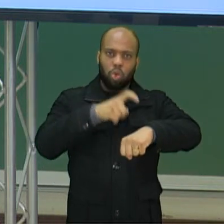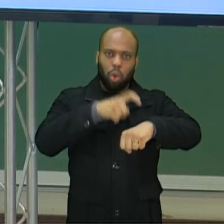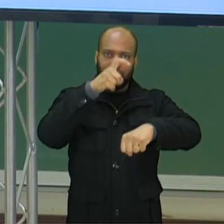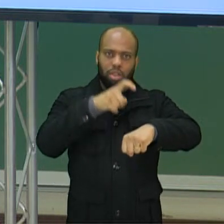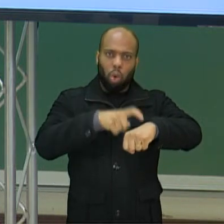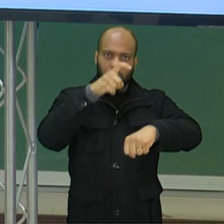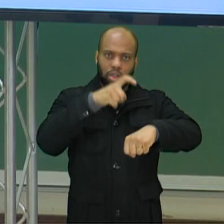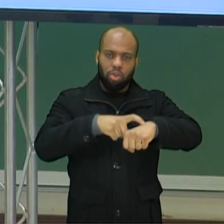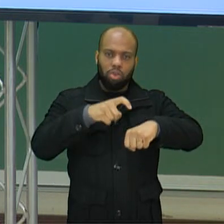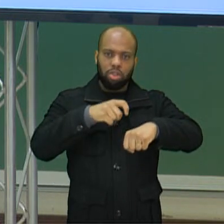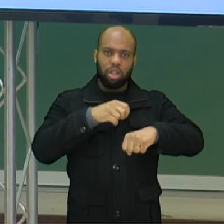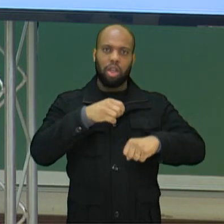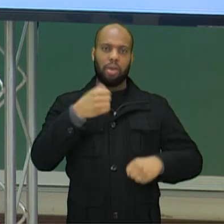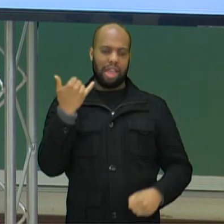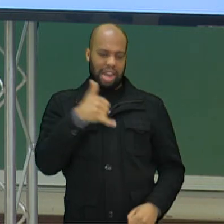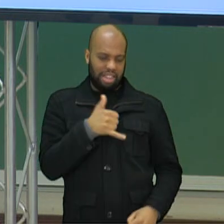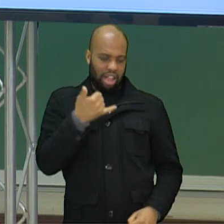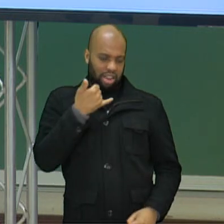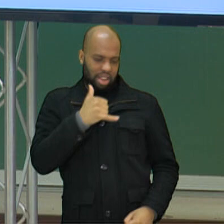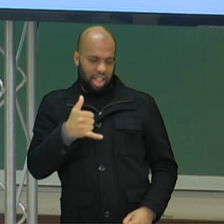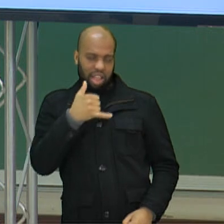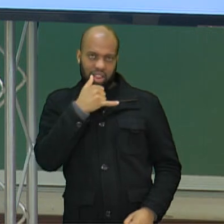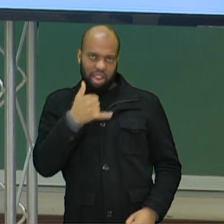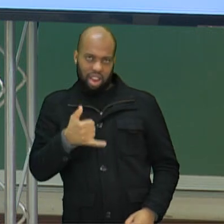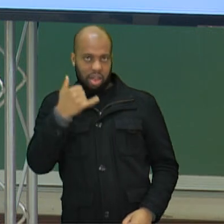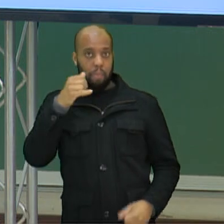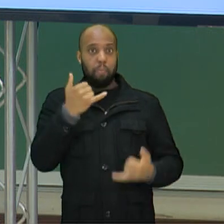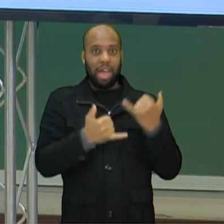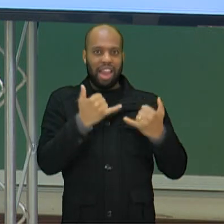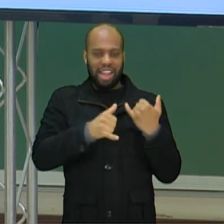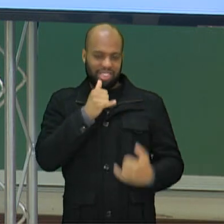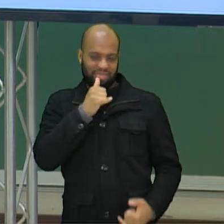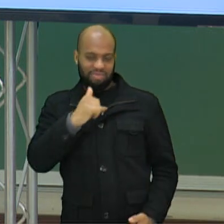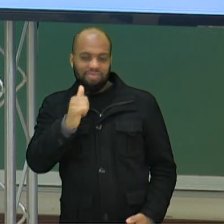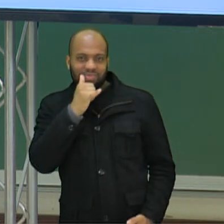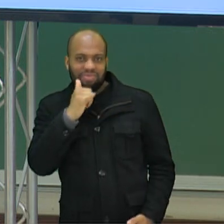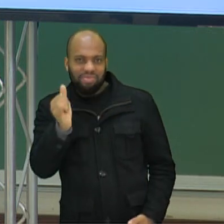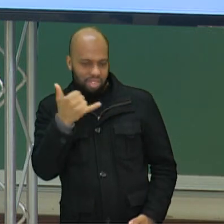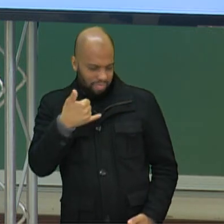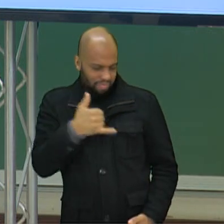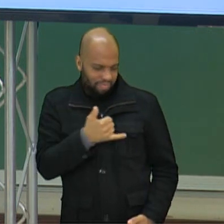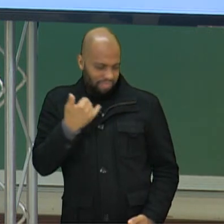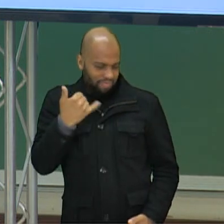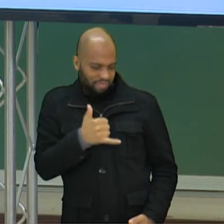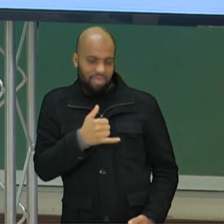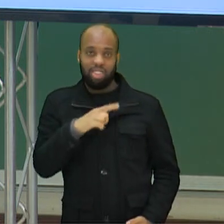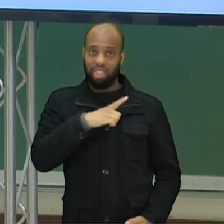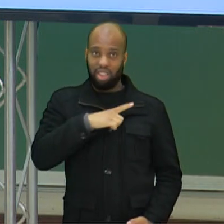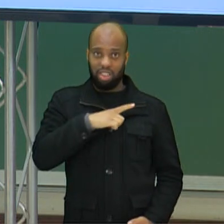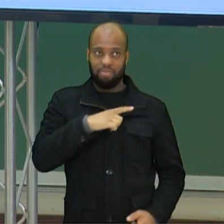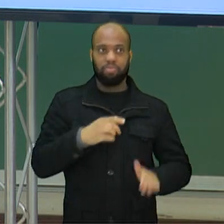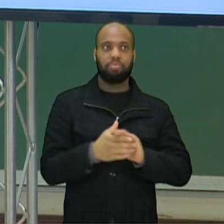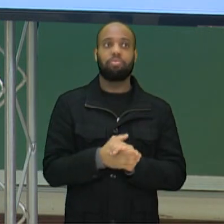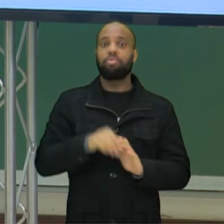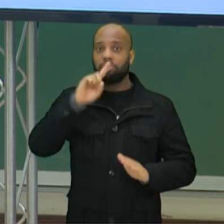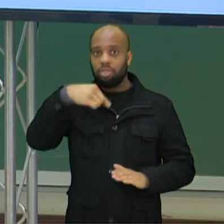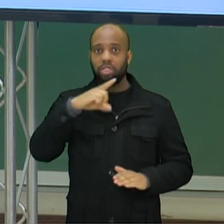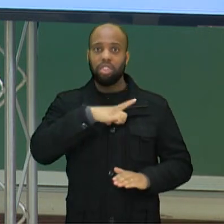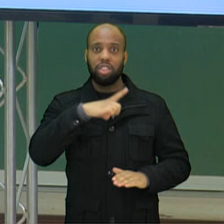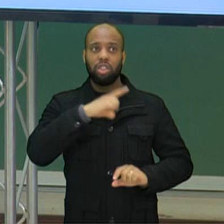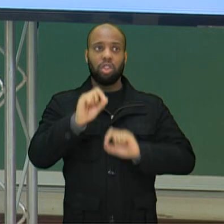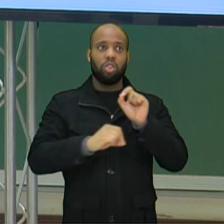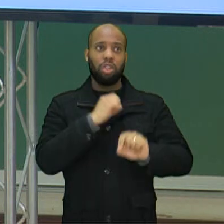os impulsos elétricos para o coração contrair. Depois do impulso elétrico sair então, do nódulo sinoatrial, ele vai para o